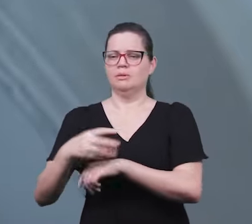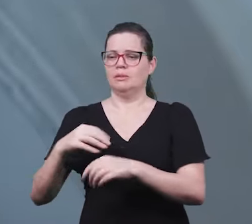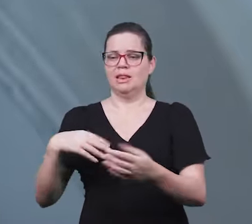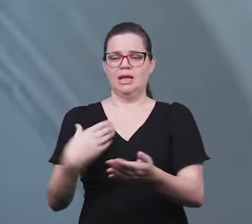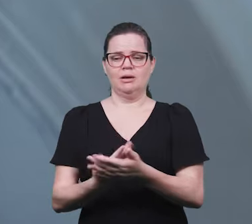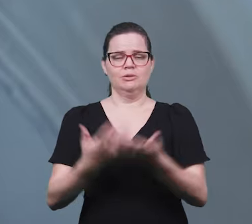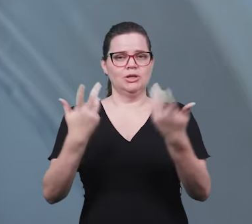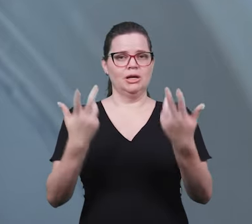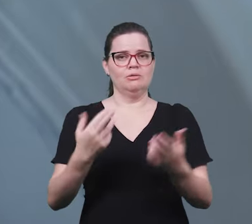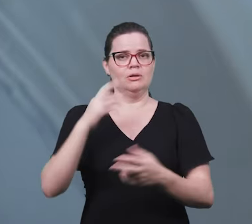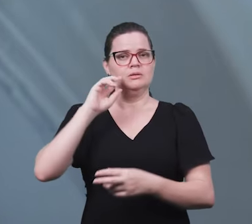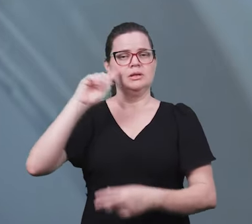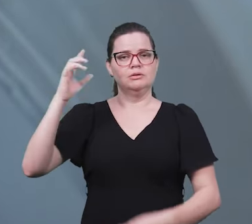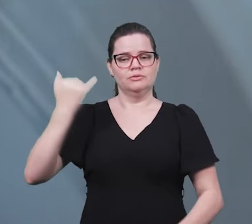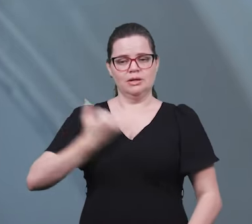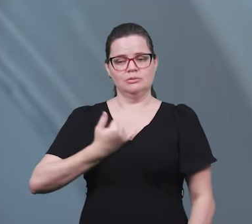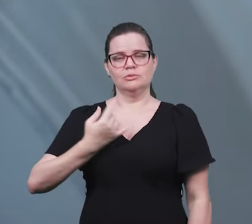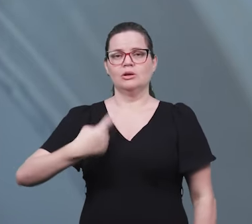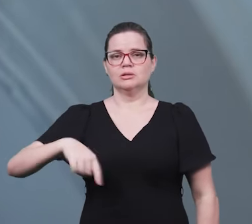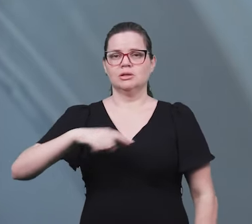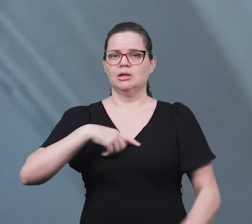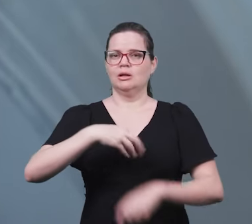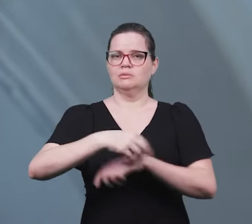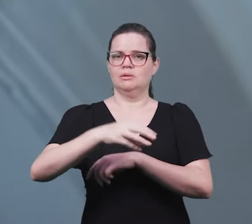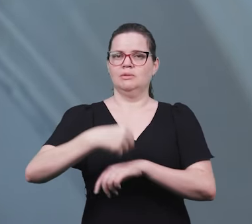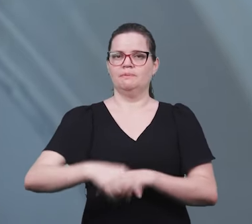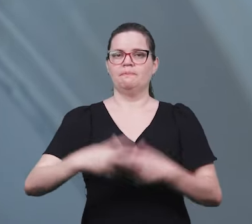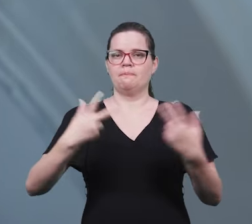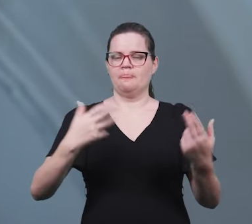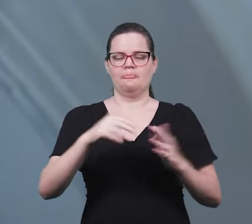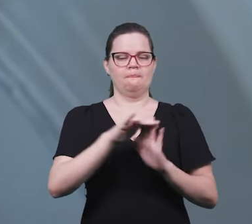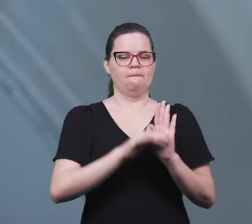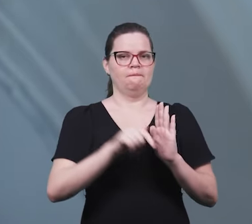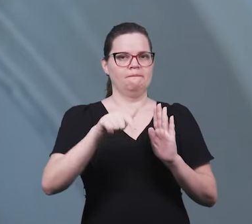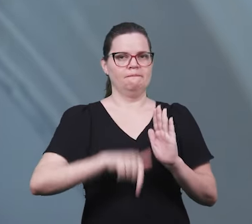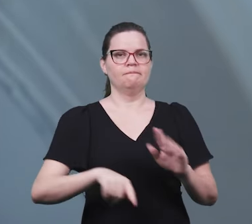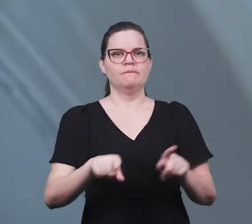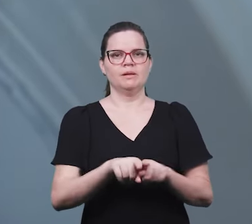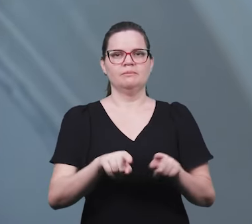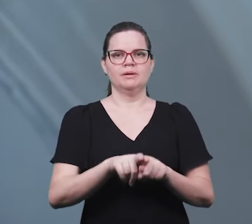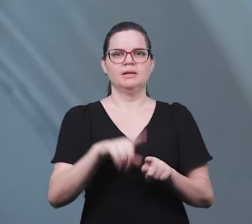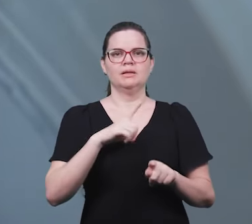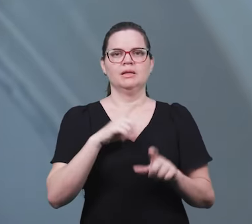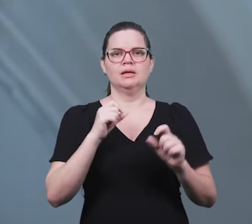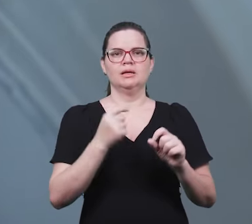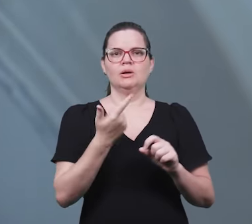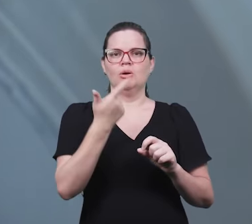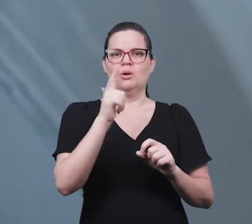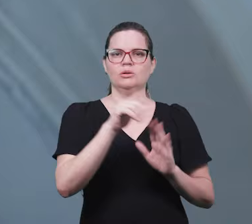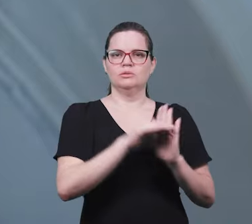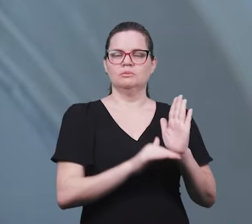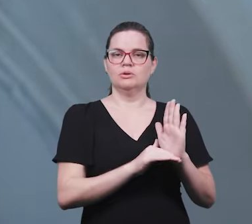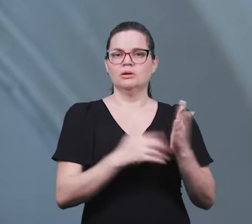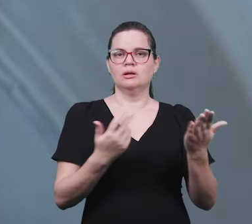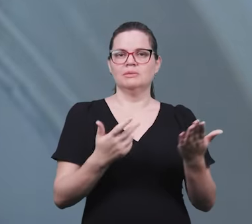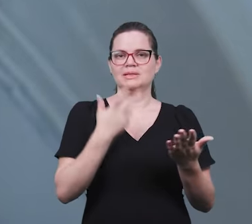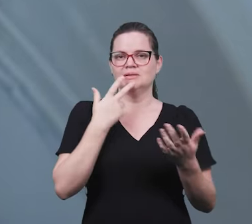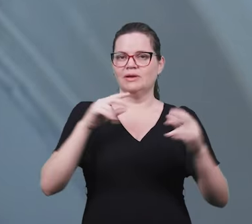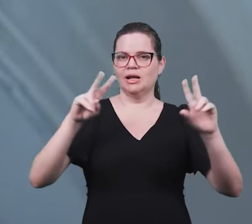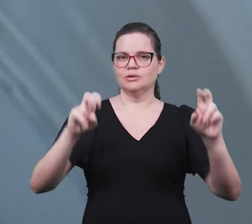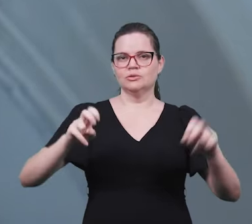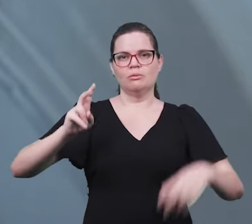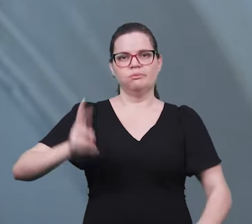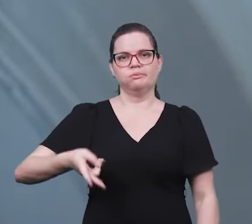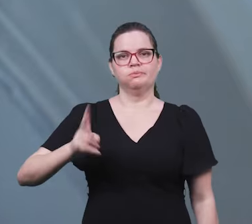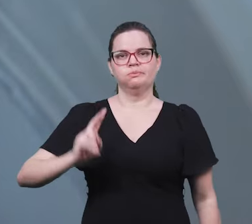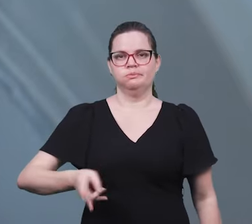programa, nós temos outros programas que tratam sempre da mesma coisa, que é o quê? Que você e eu